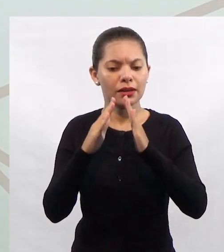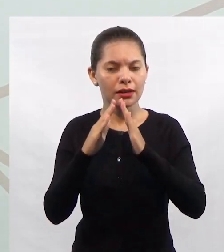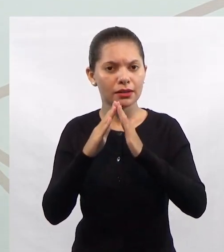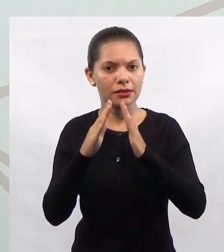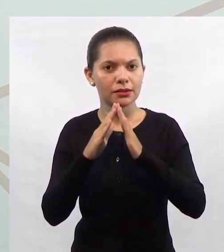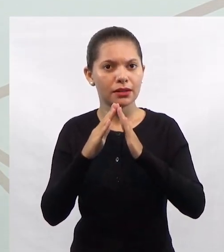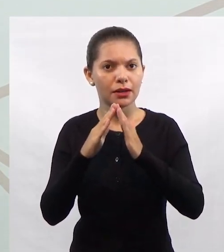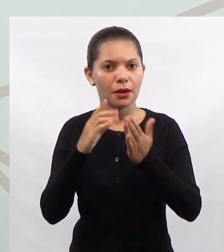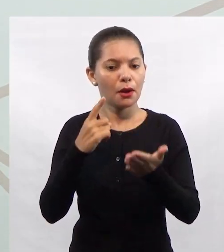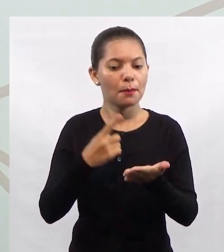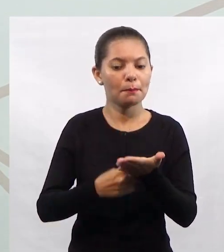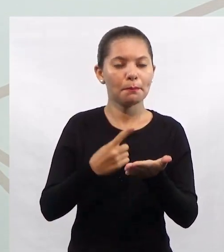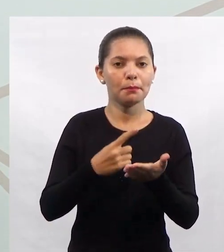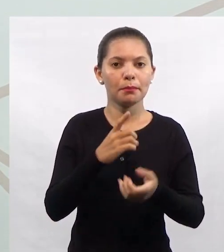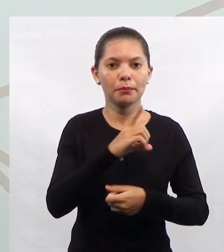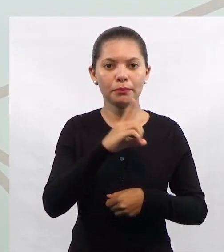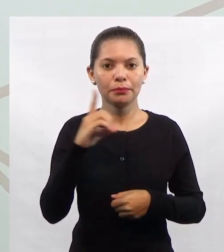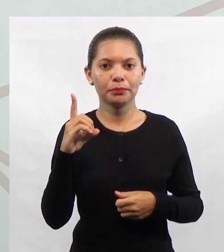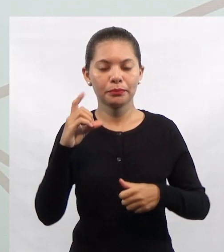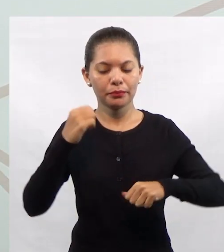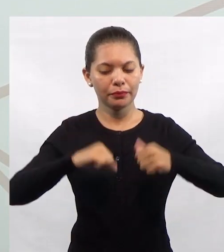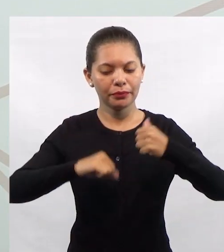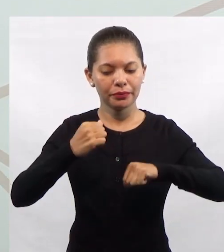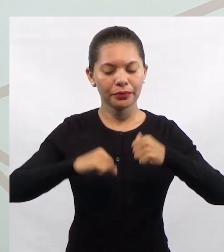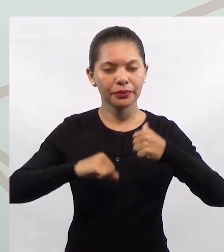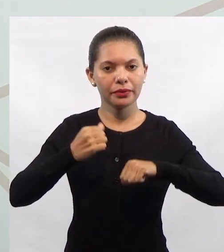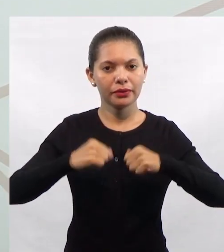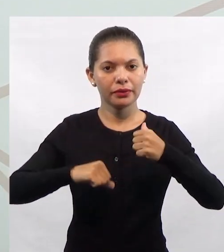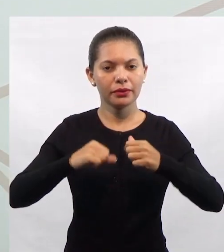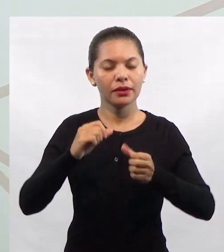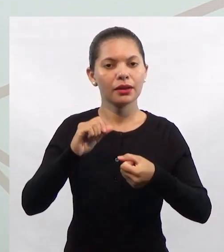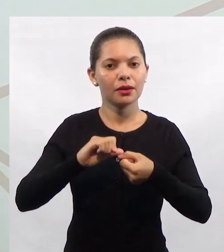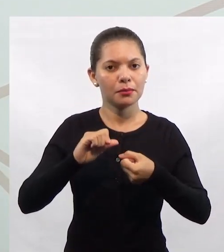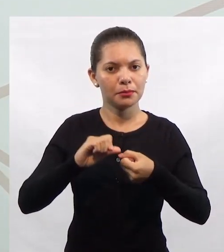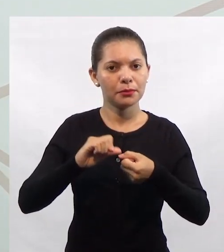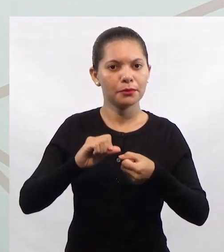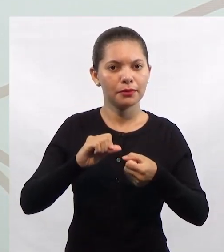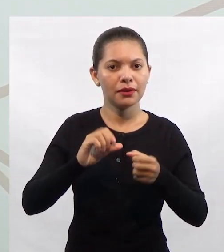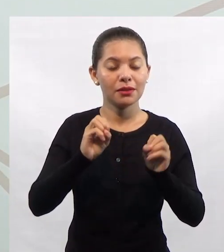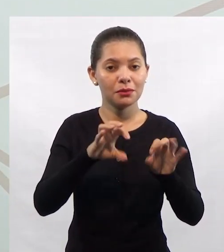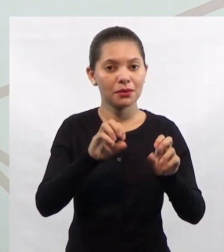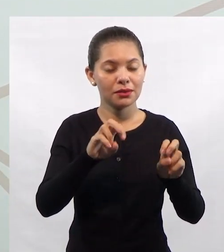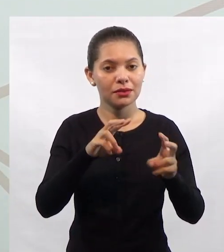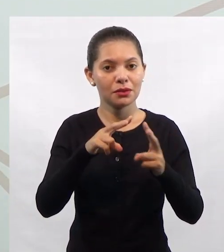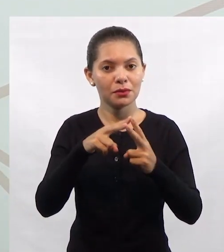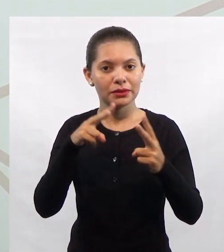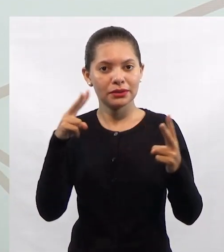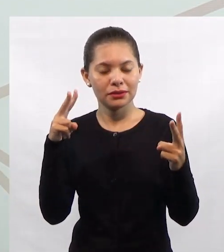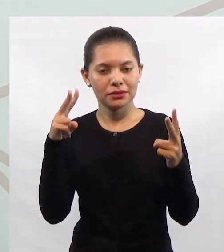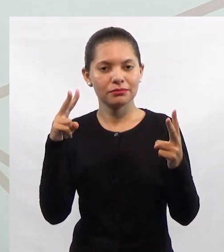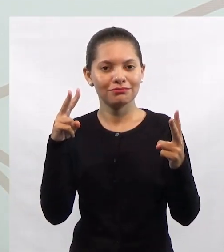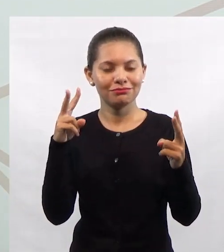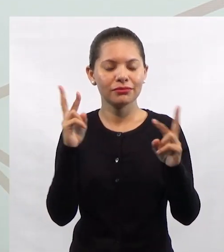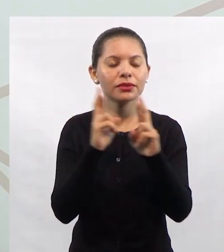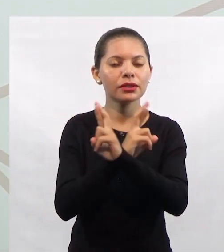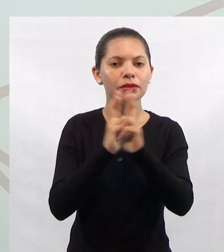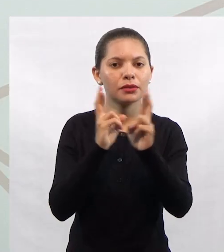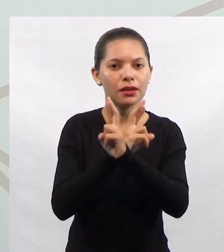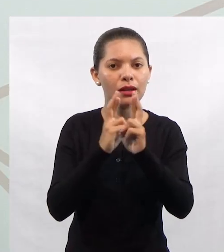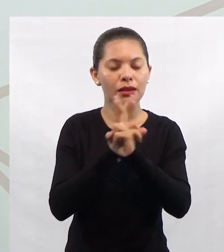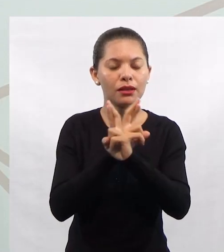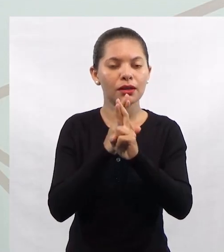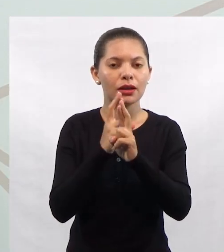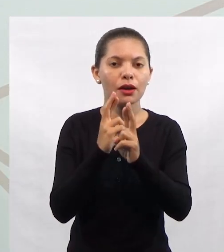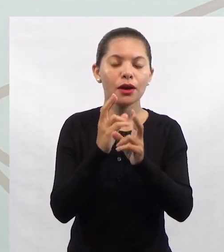marca uma data para ir apenas realizar a prova, que é uma forma também de educação à distância, se você for relacionar.